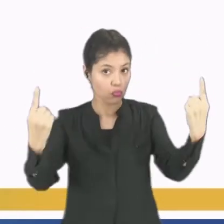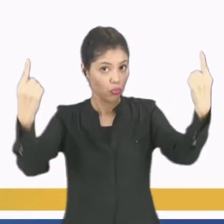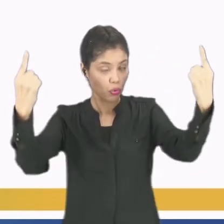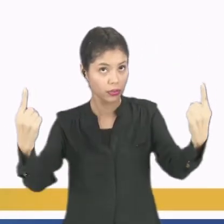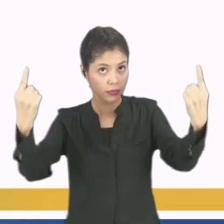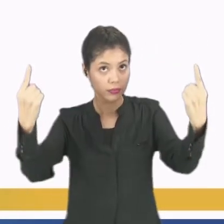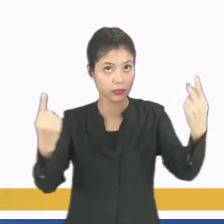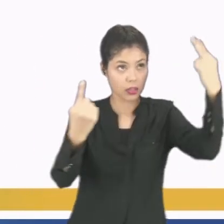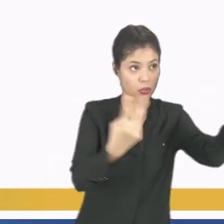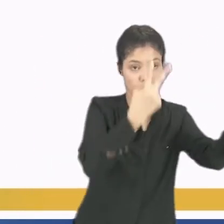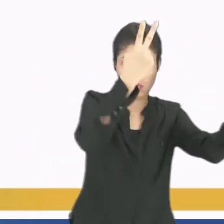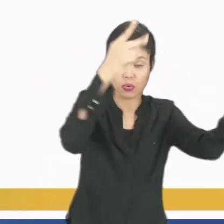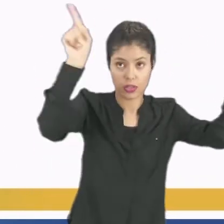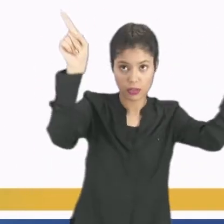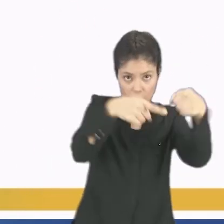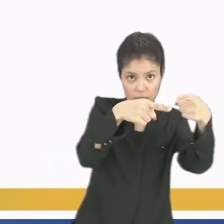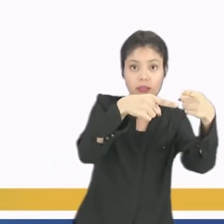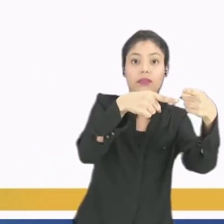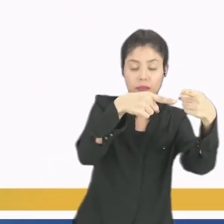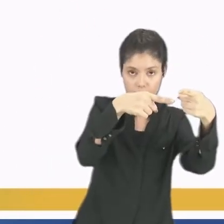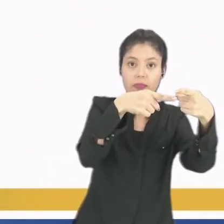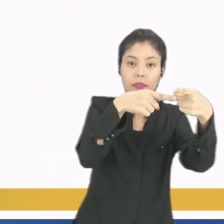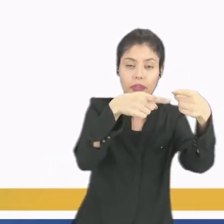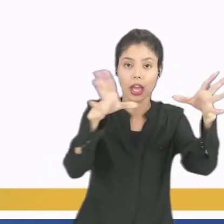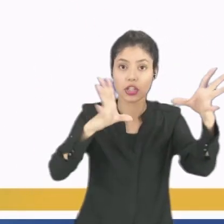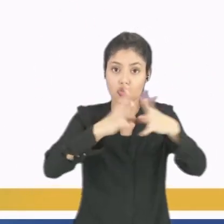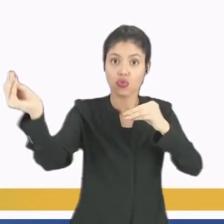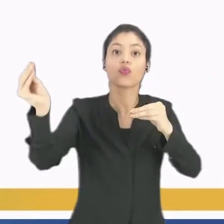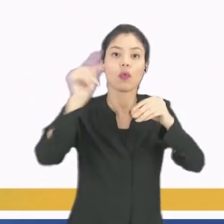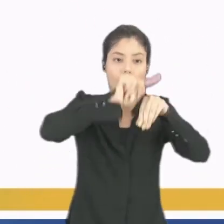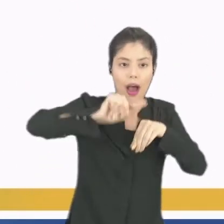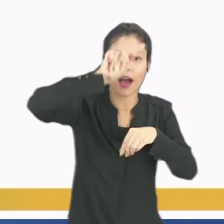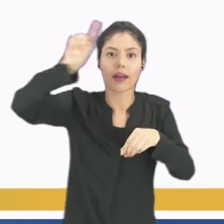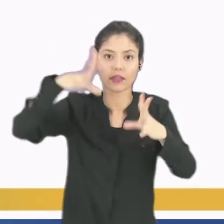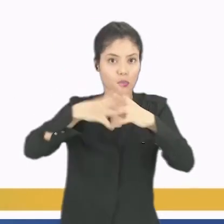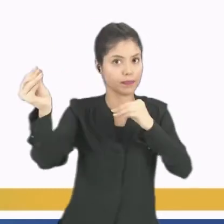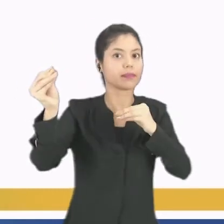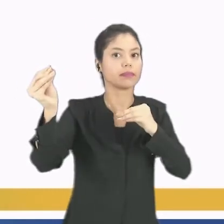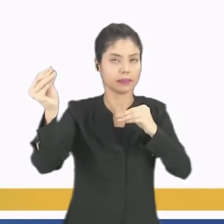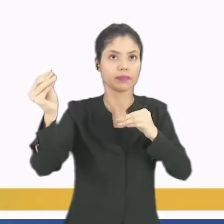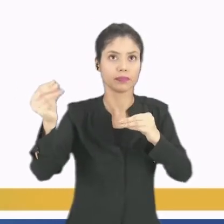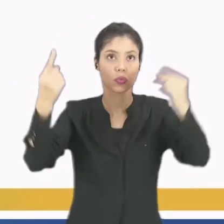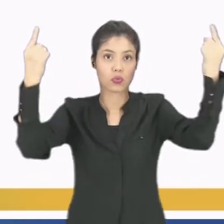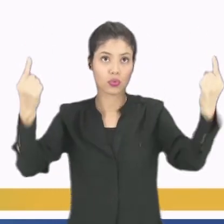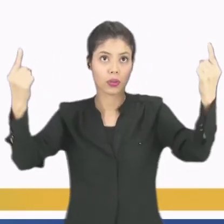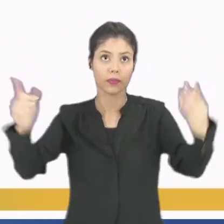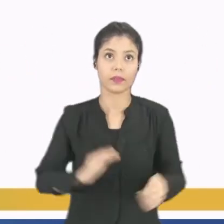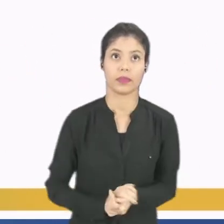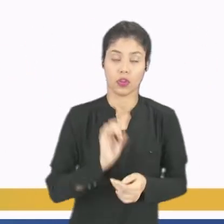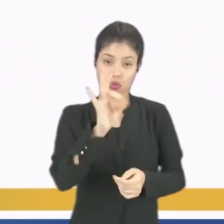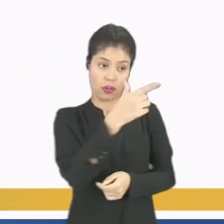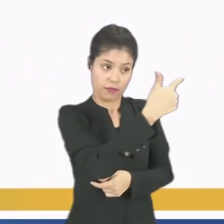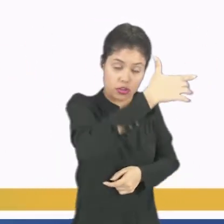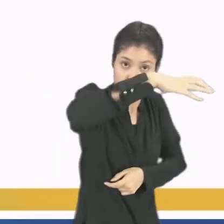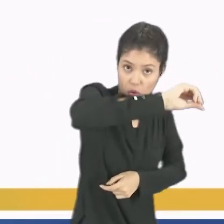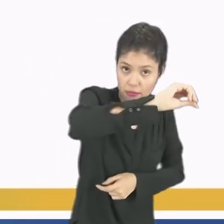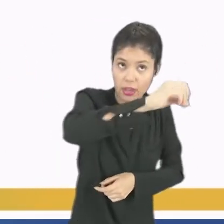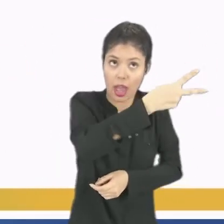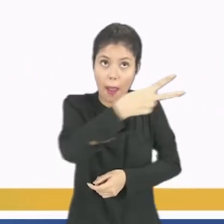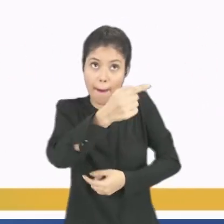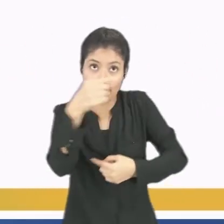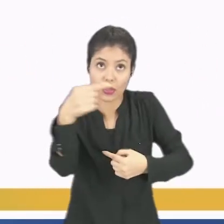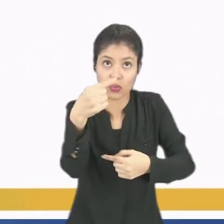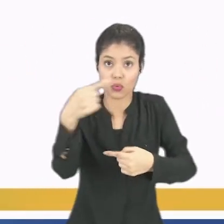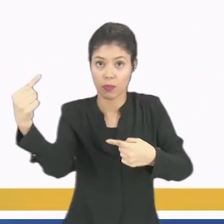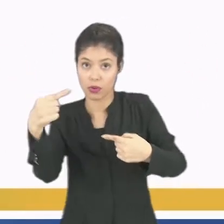lados, tá? Isso vai fazer com que a raiz suma dos dois lados, fica só 29, menos